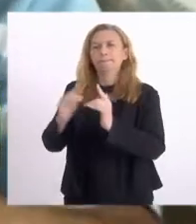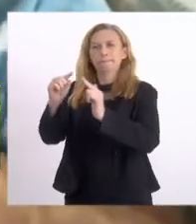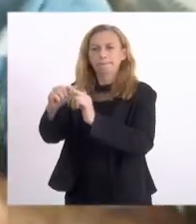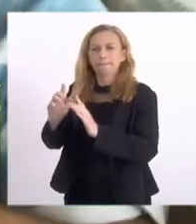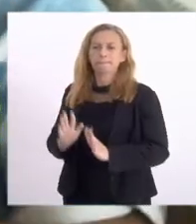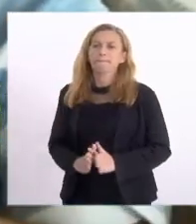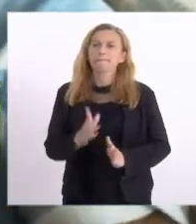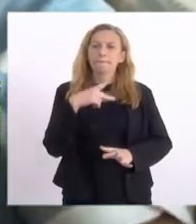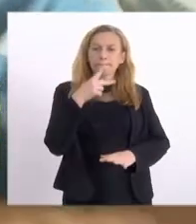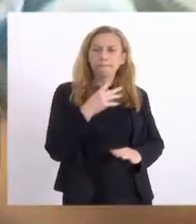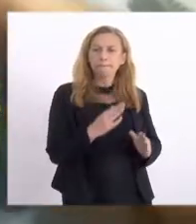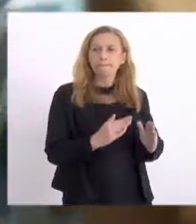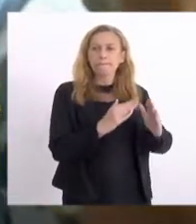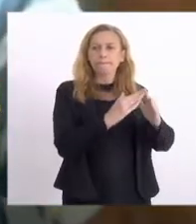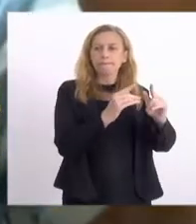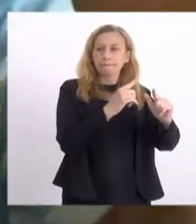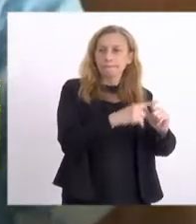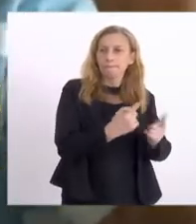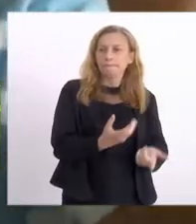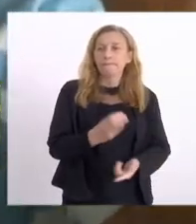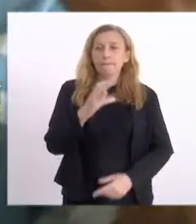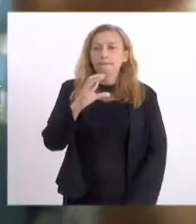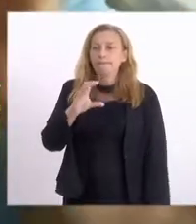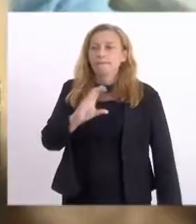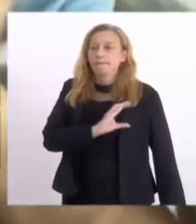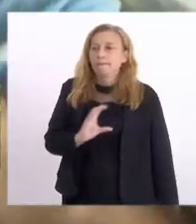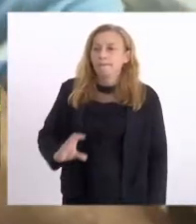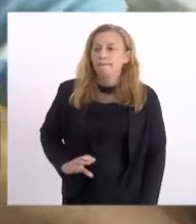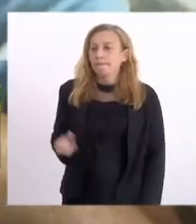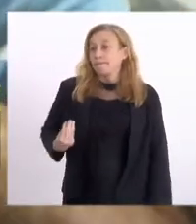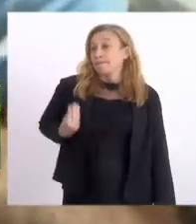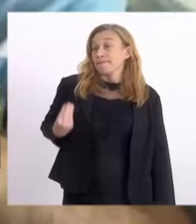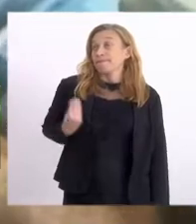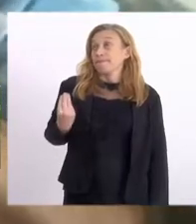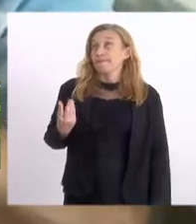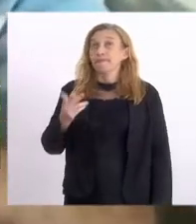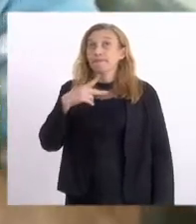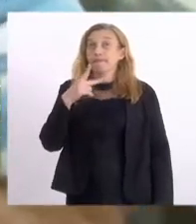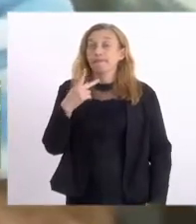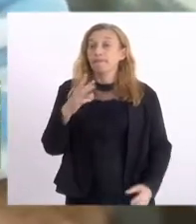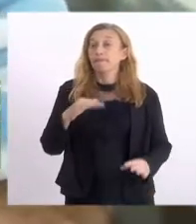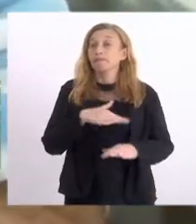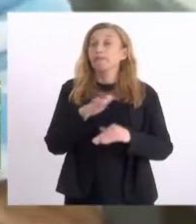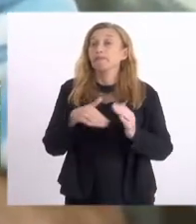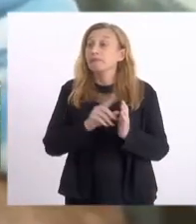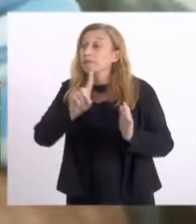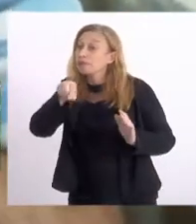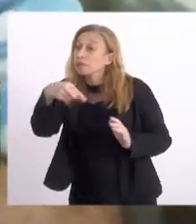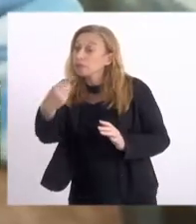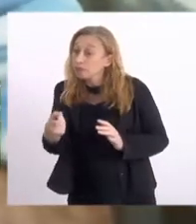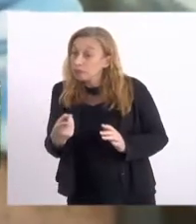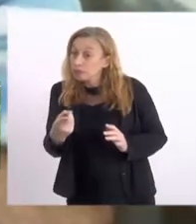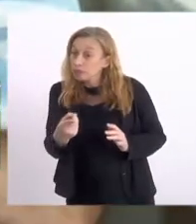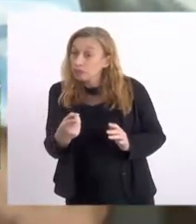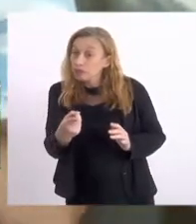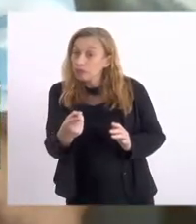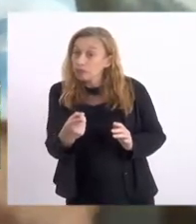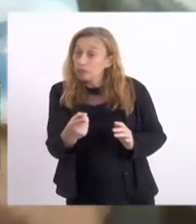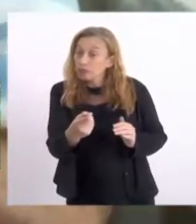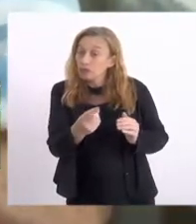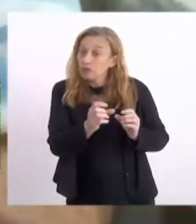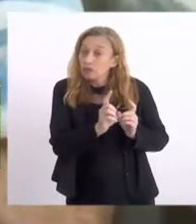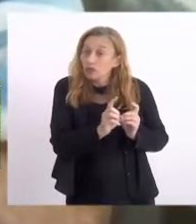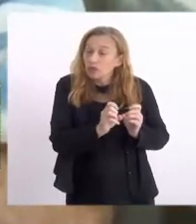fala denominação Cristo Vive, né? Isso não quer dizer que todas as outras são discípulos do